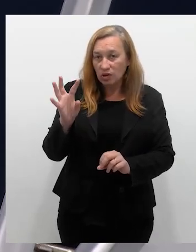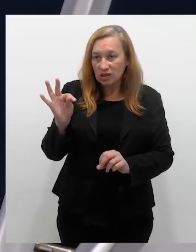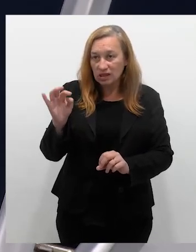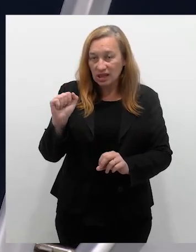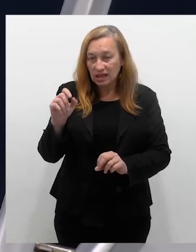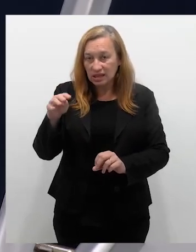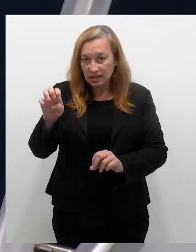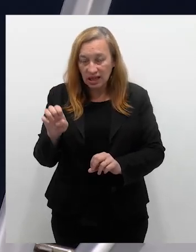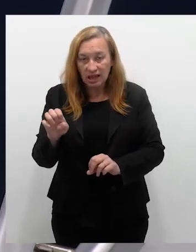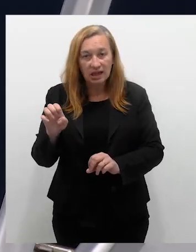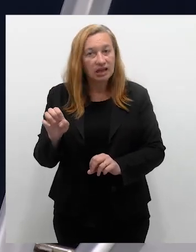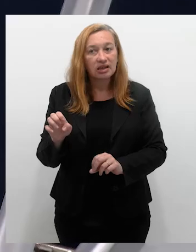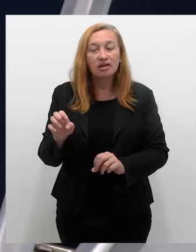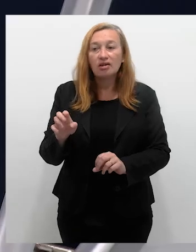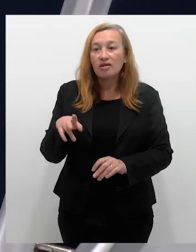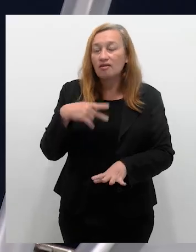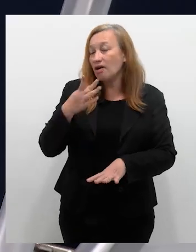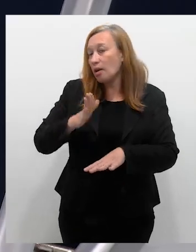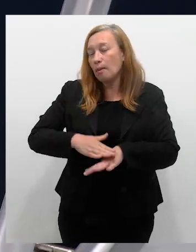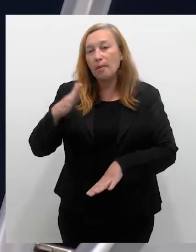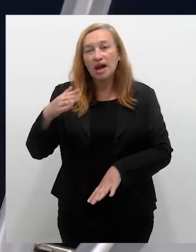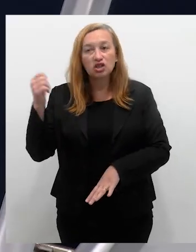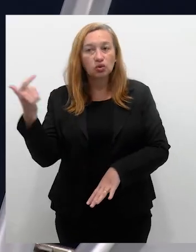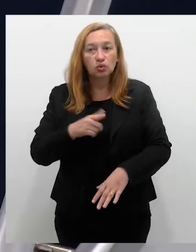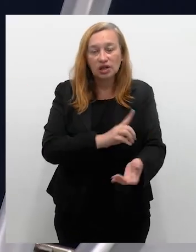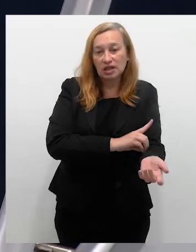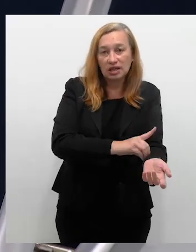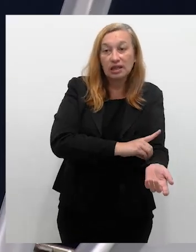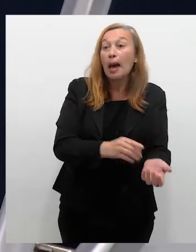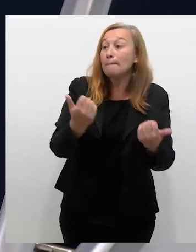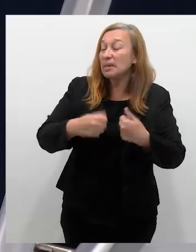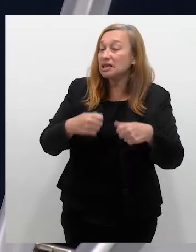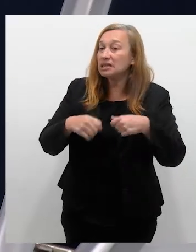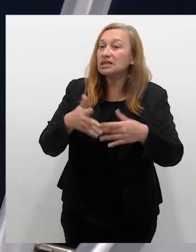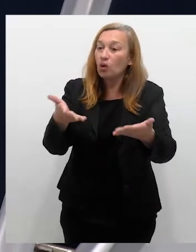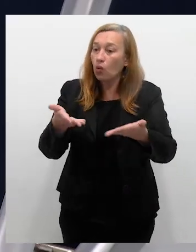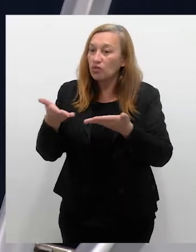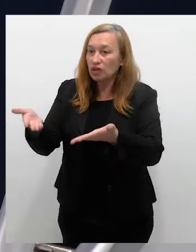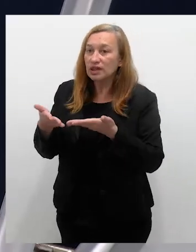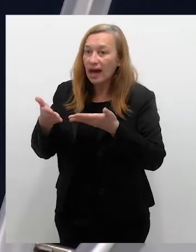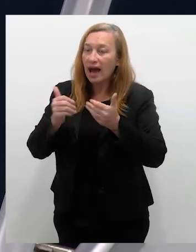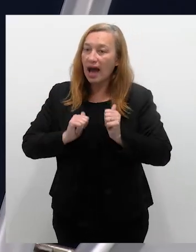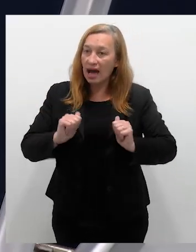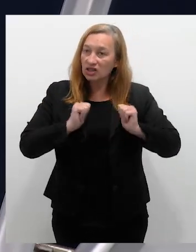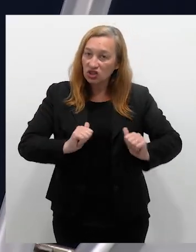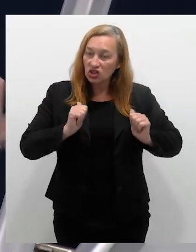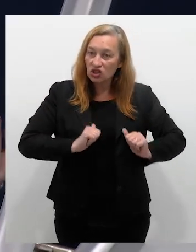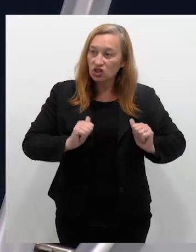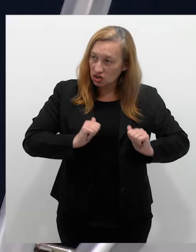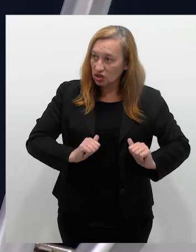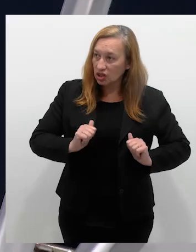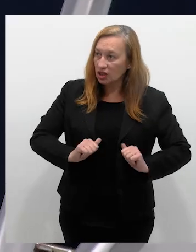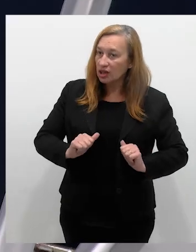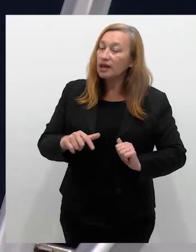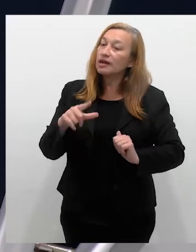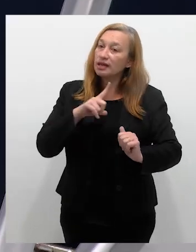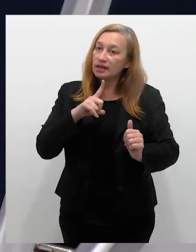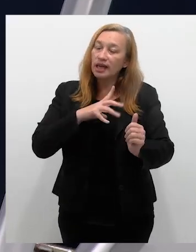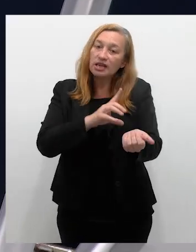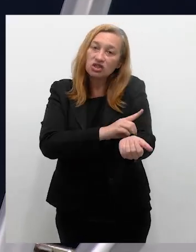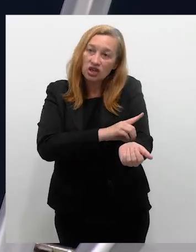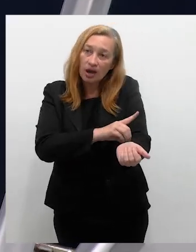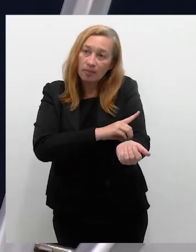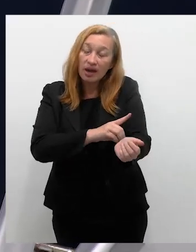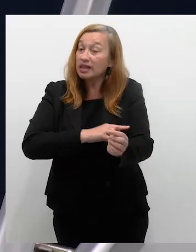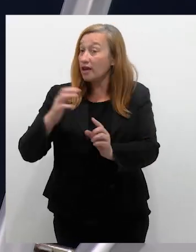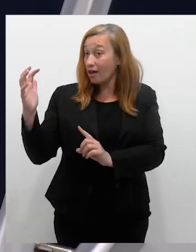chamar artistas que são diabéticos e que não são, porque o artista leva muitos fãs, tem muitos seguidores.